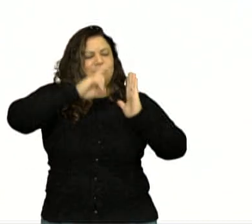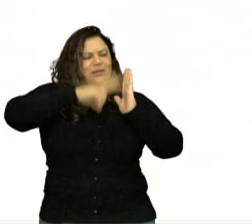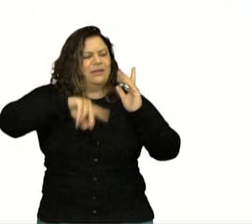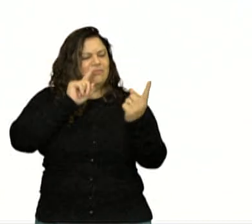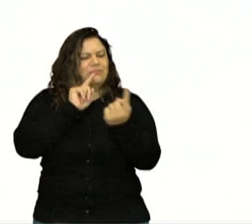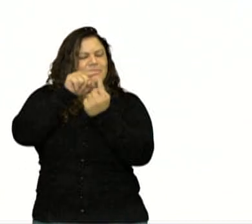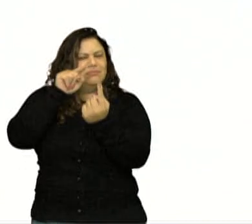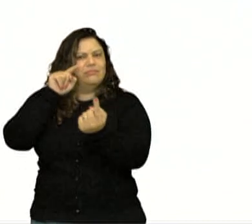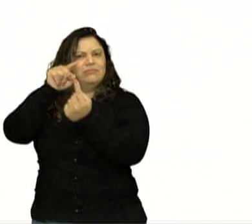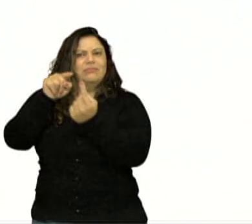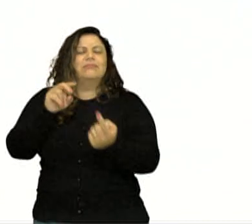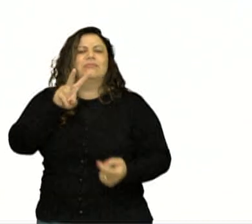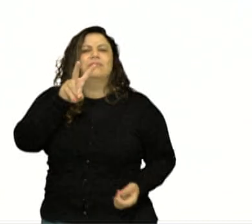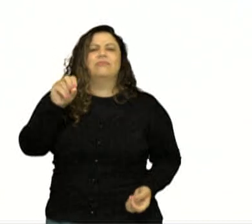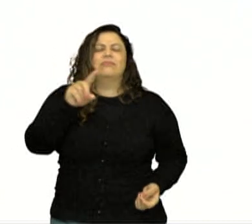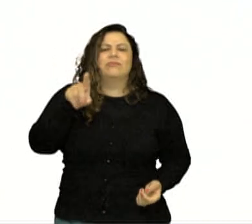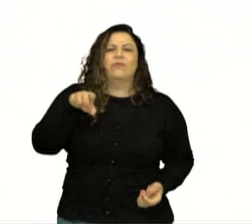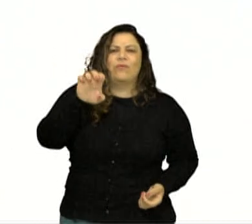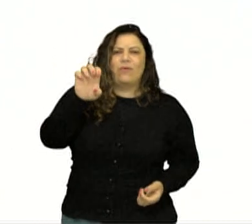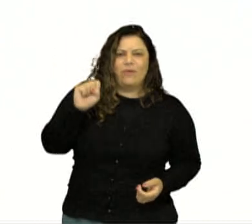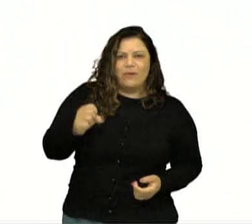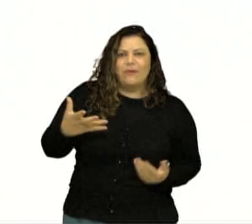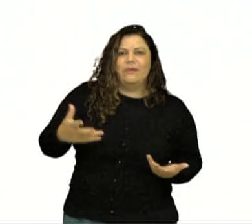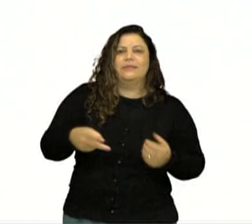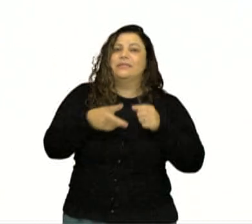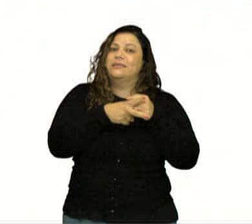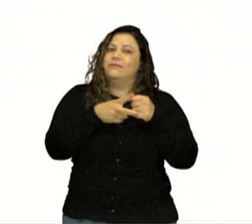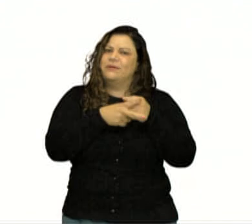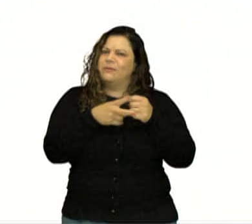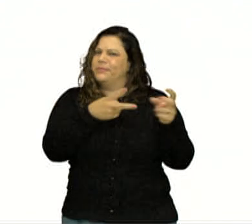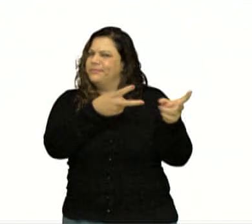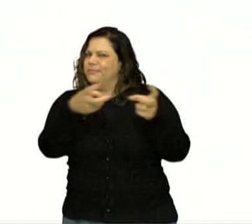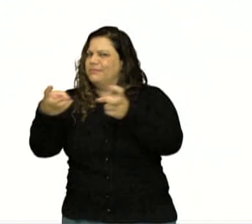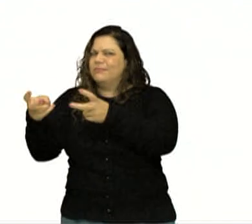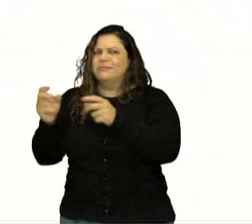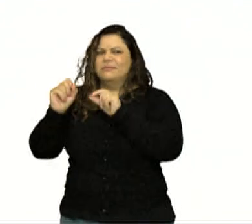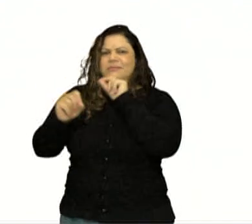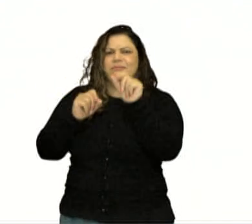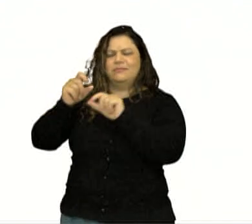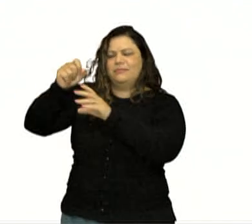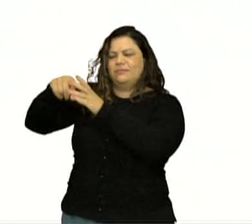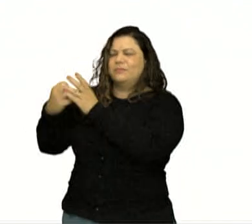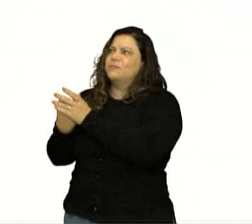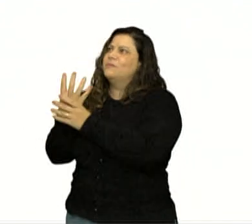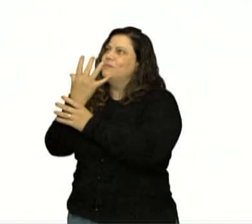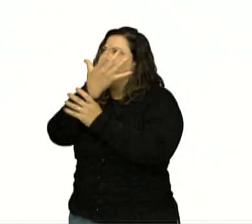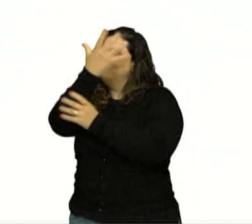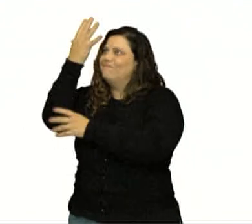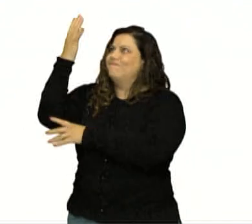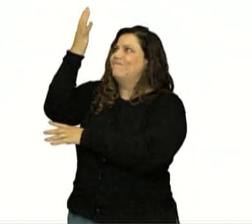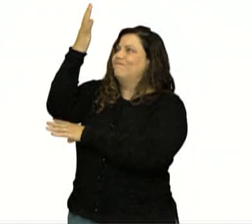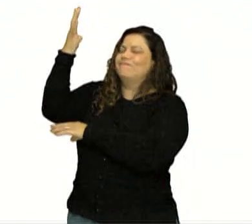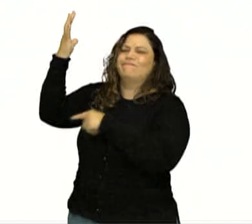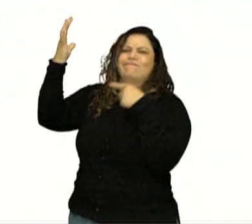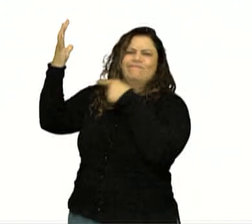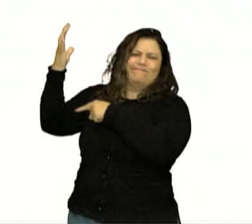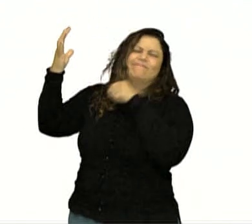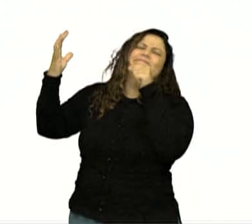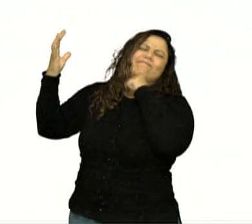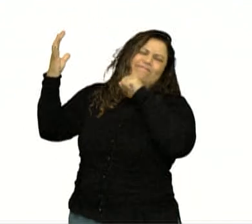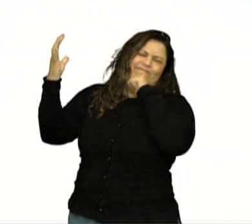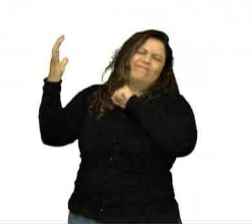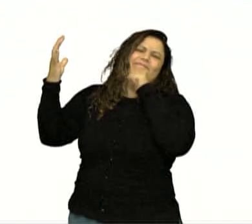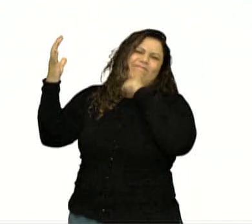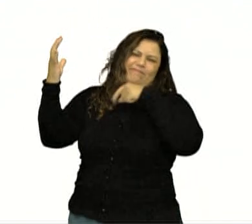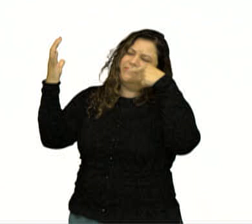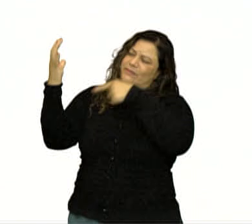das vozes verbais. Hein? Vamos observar lá. Ó. Está vendo essa árvore, Vivi? Ela é muito, muito velha.